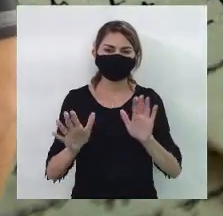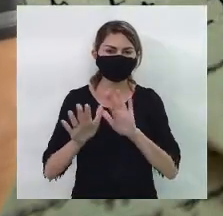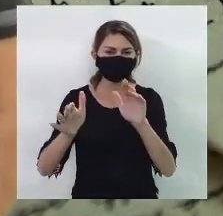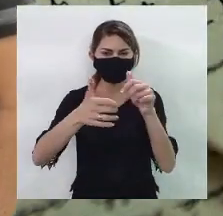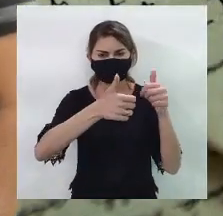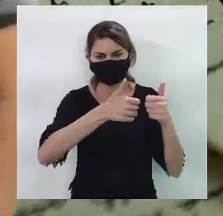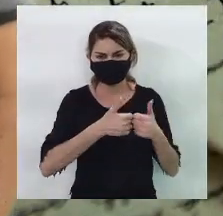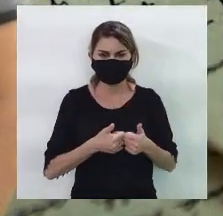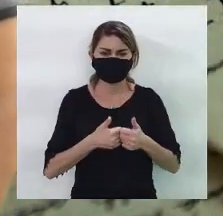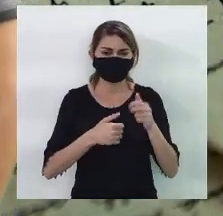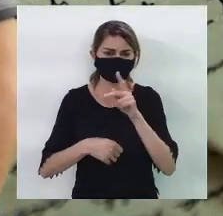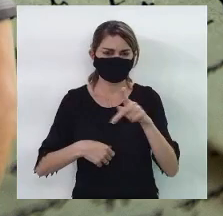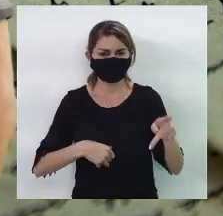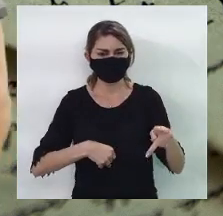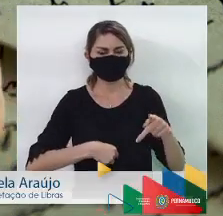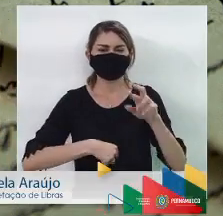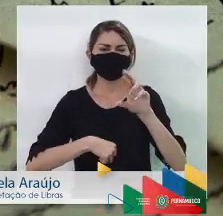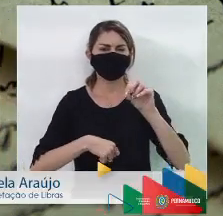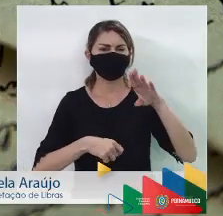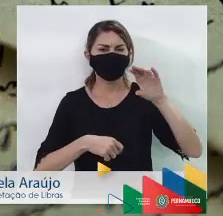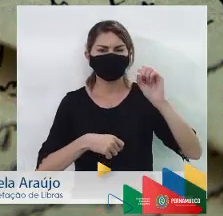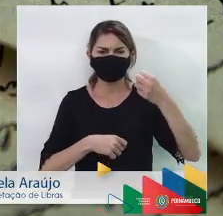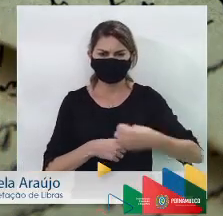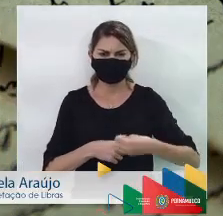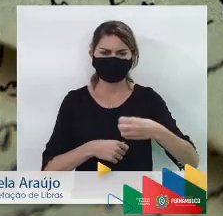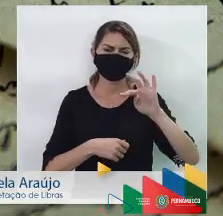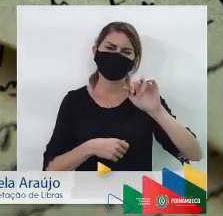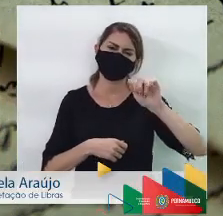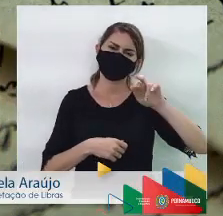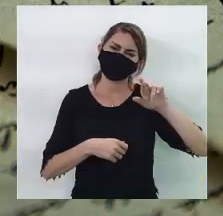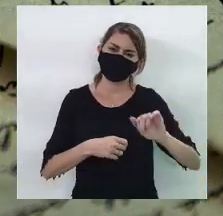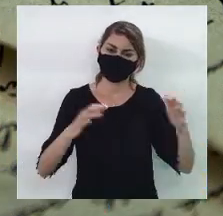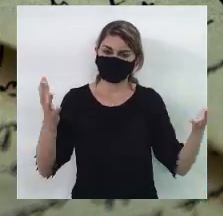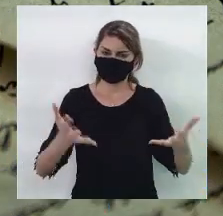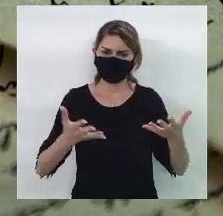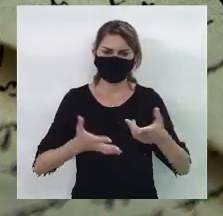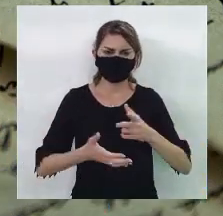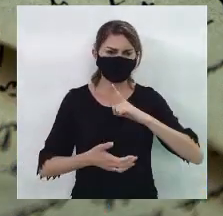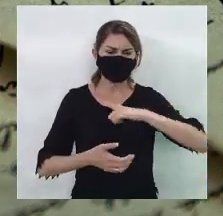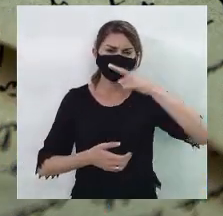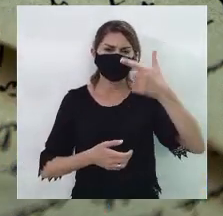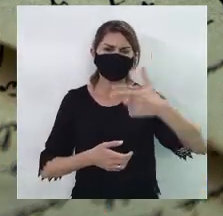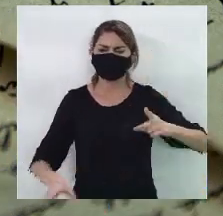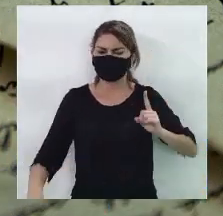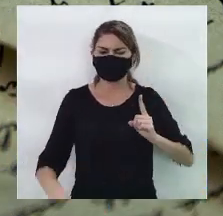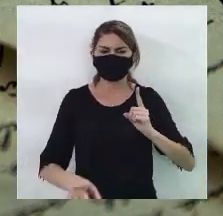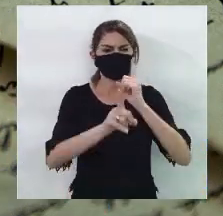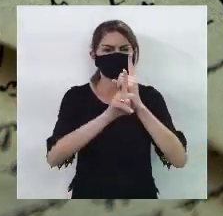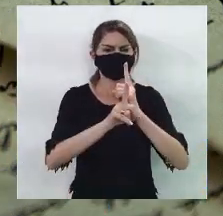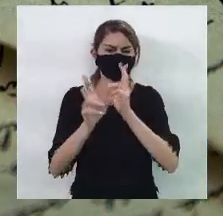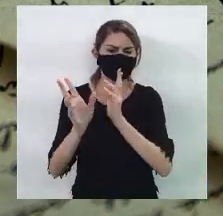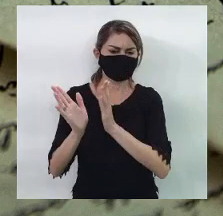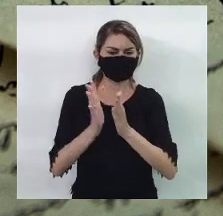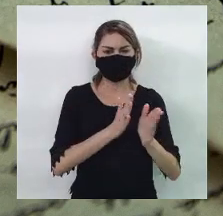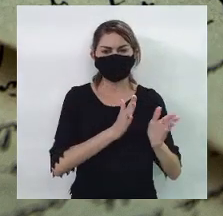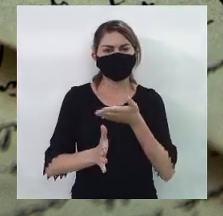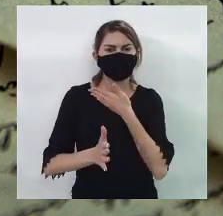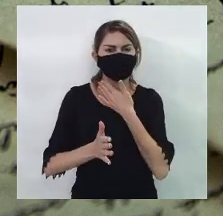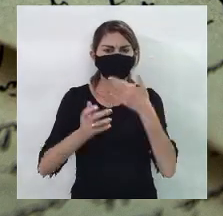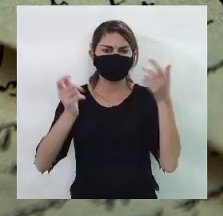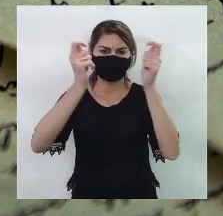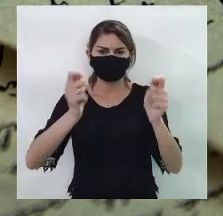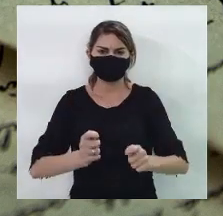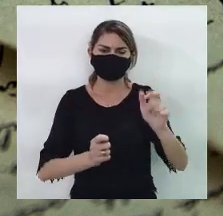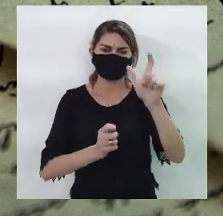Olá, estudantes! Eu sou o professor Robson Anselmo Tavares e hoje nós temos mais um encontro da nossa série Papo